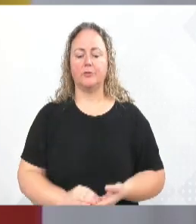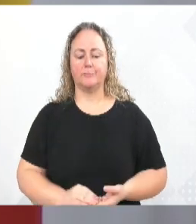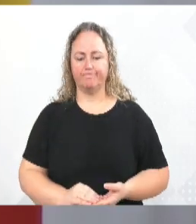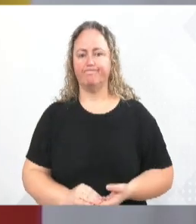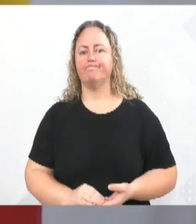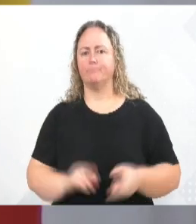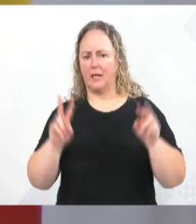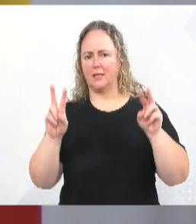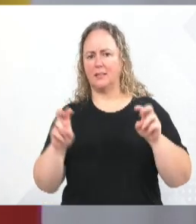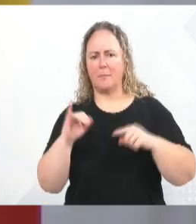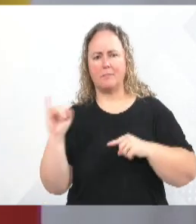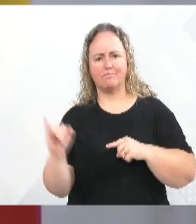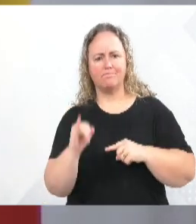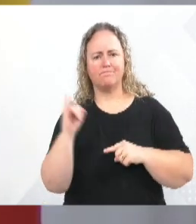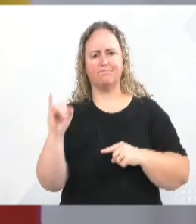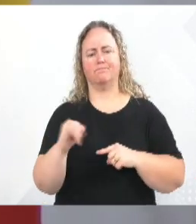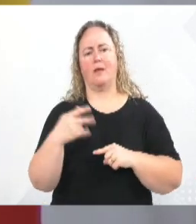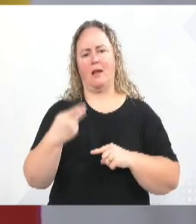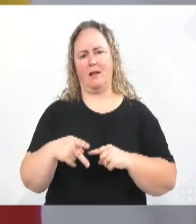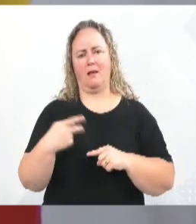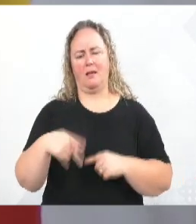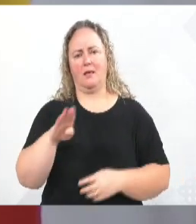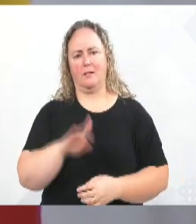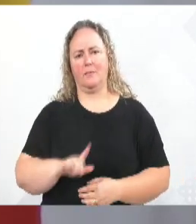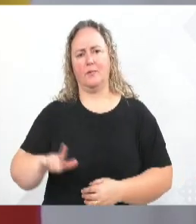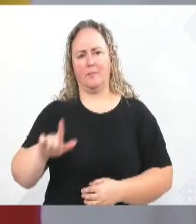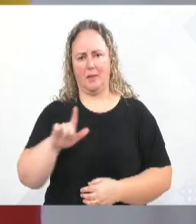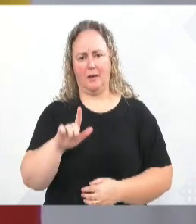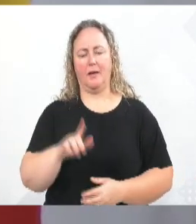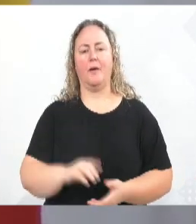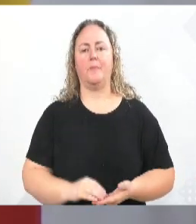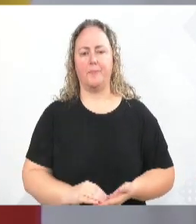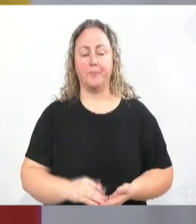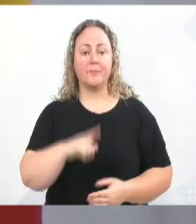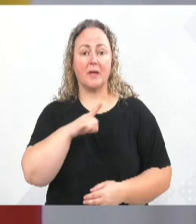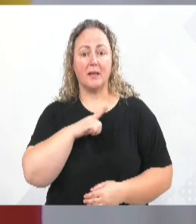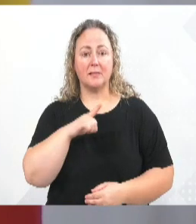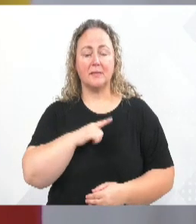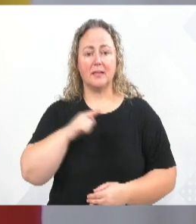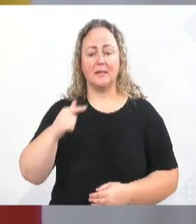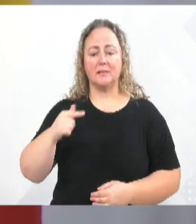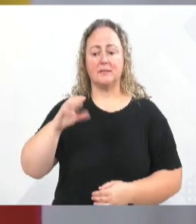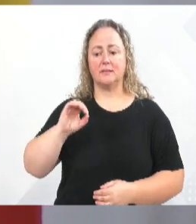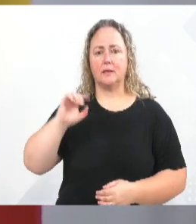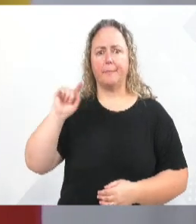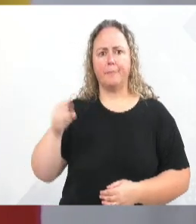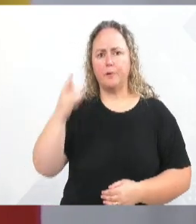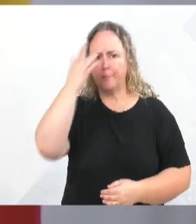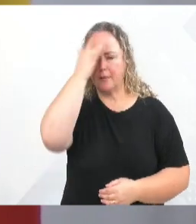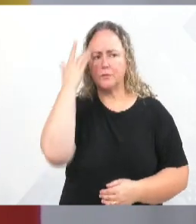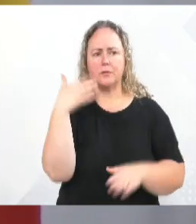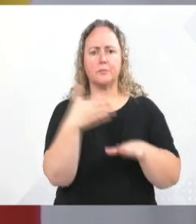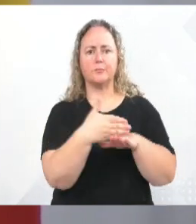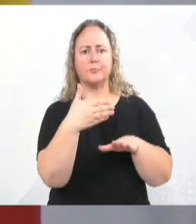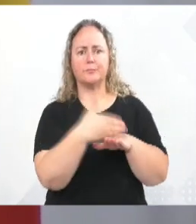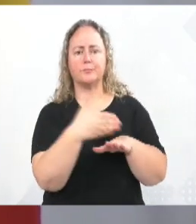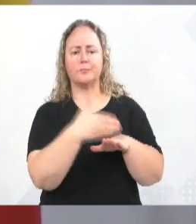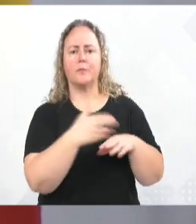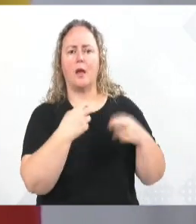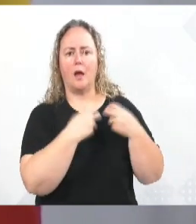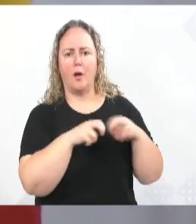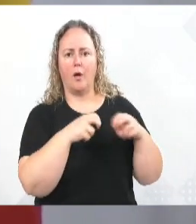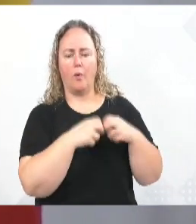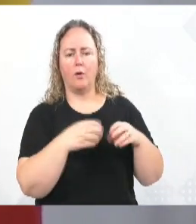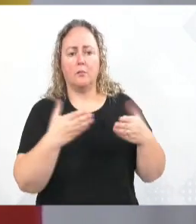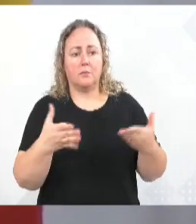mais relevantes em Blumenau. A gente tem um volume de mais de 70 mil passageiros por dia, ou seja, quando a gente toca nesse assunto, a gente fala